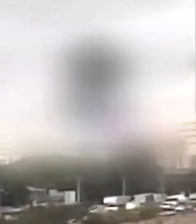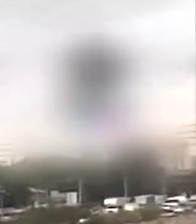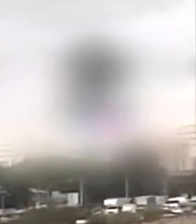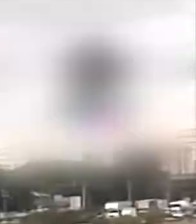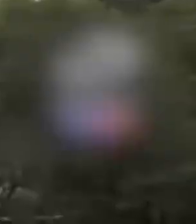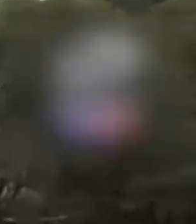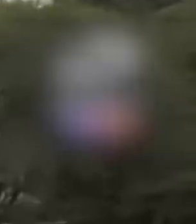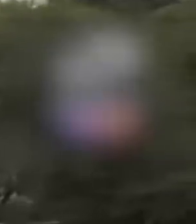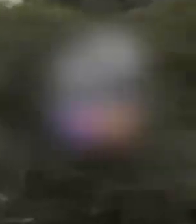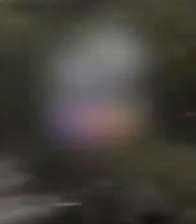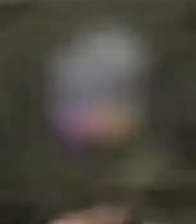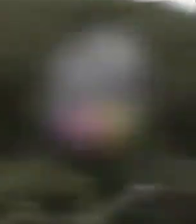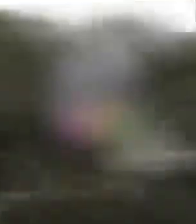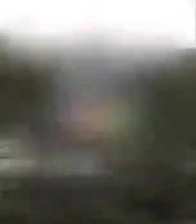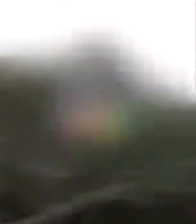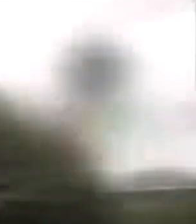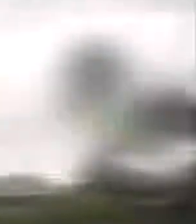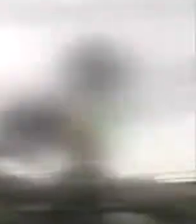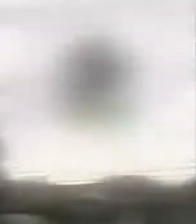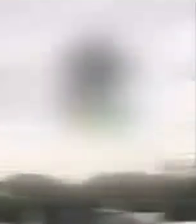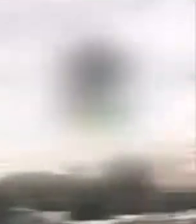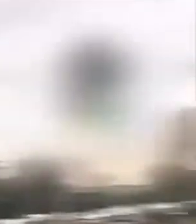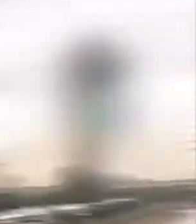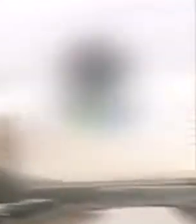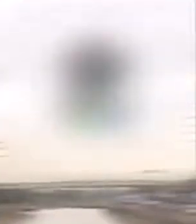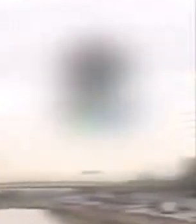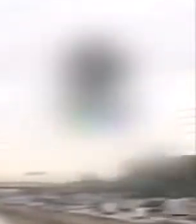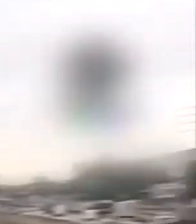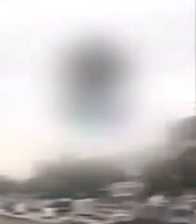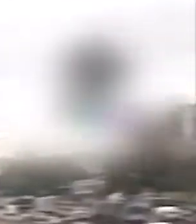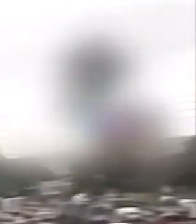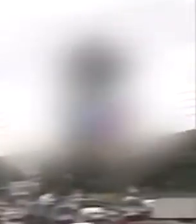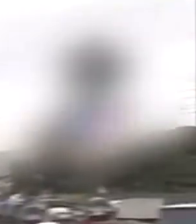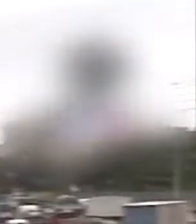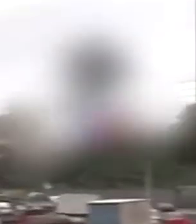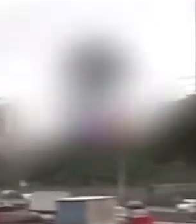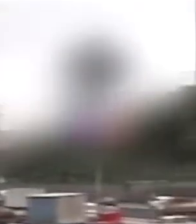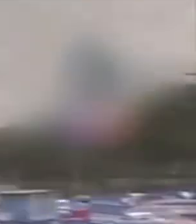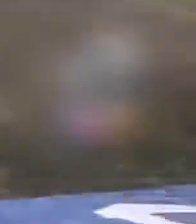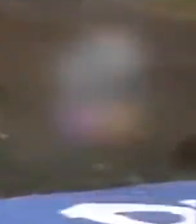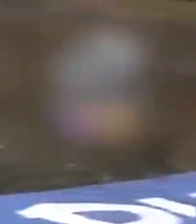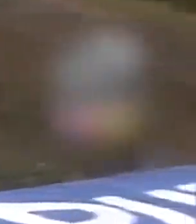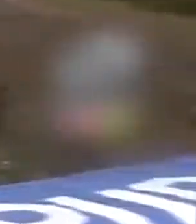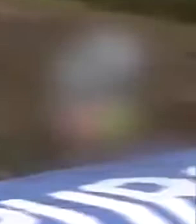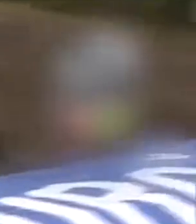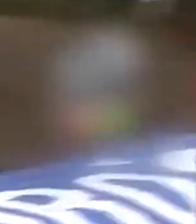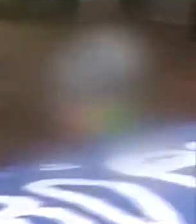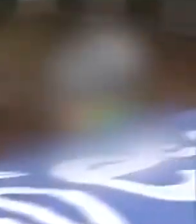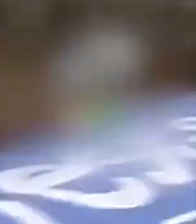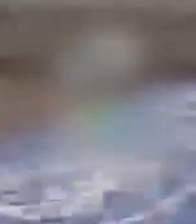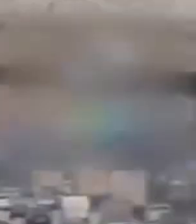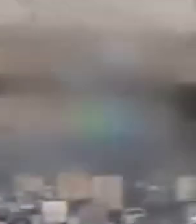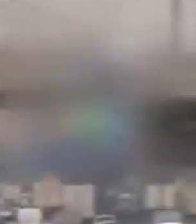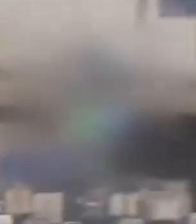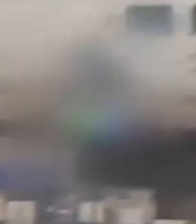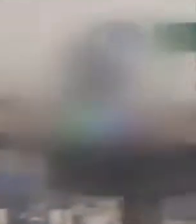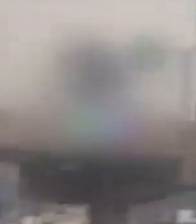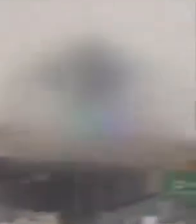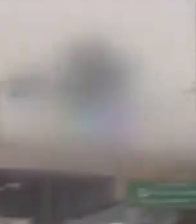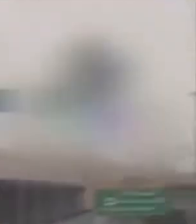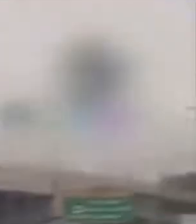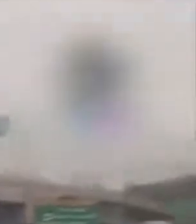faz um protesto solitário e bem-humorado. Em plena Ponte das Bandeiras, há 21 anos ele estende uma faixa e simula